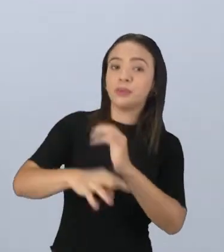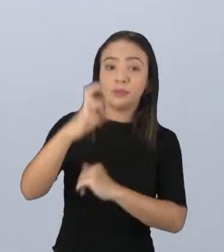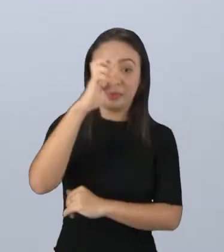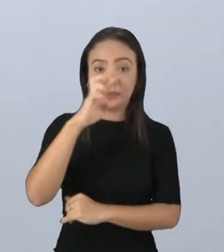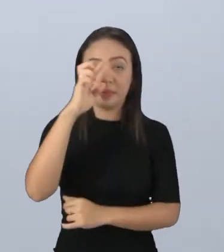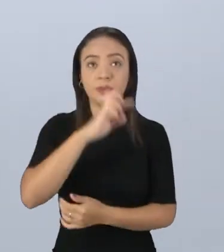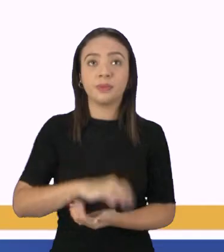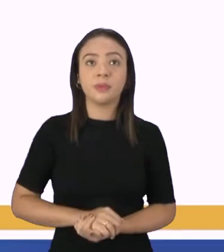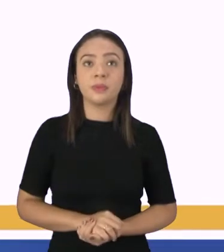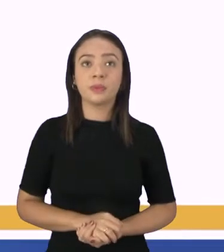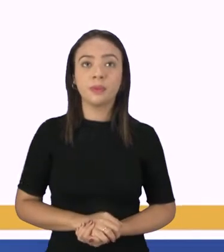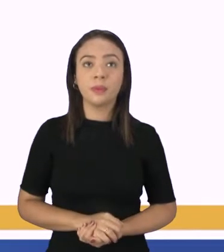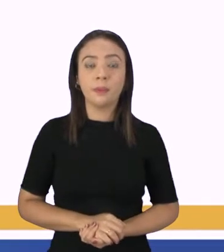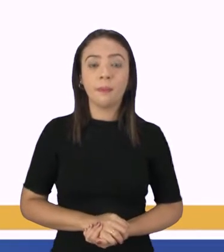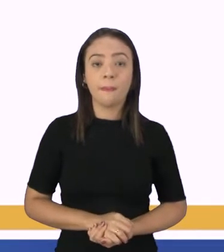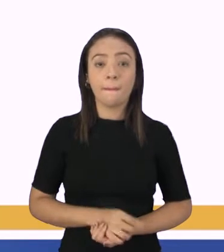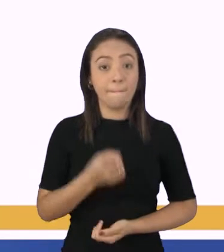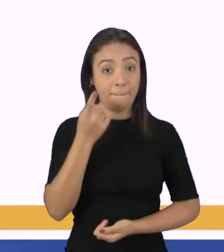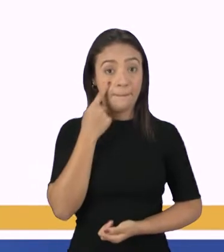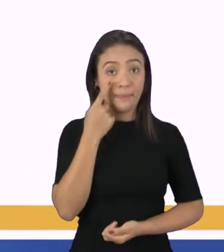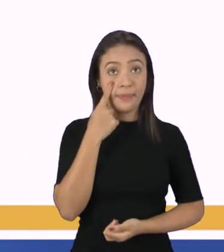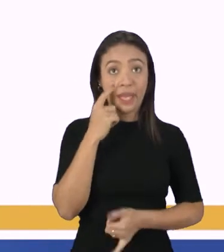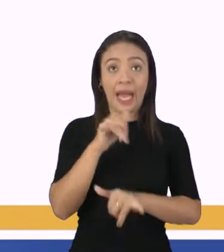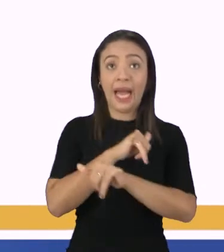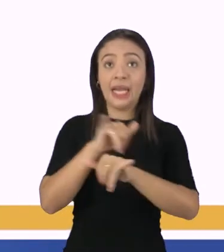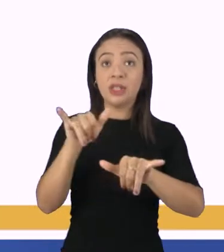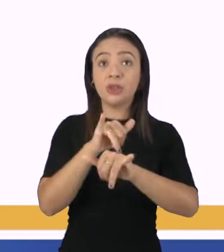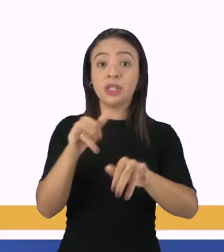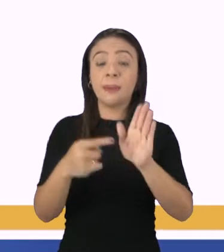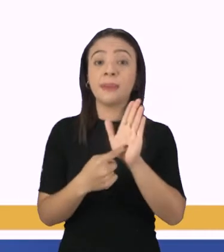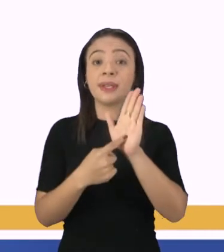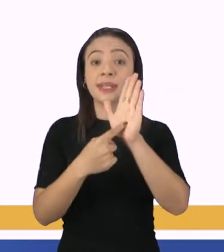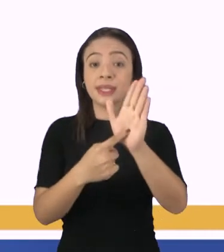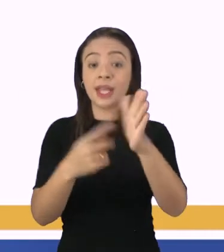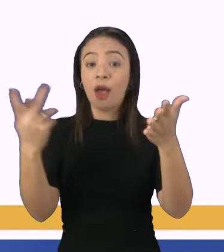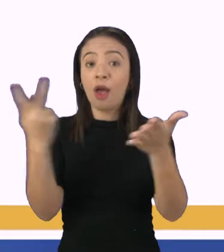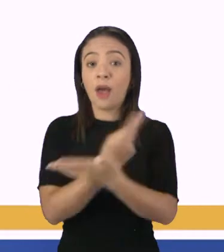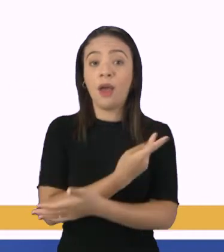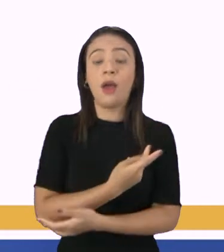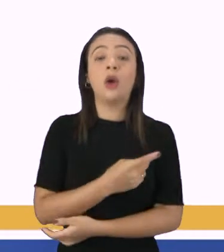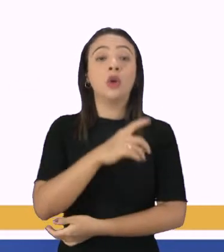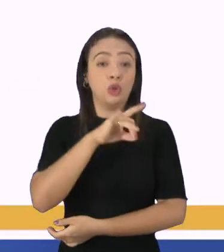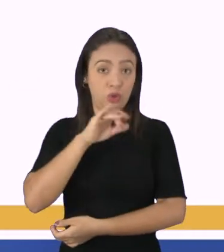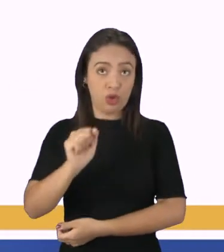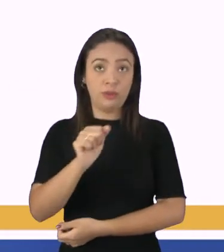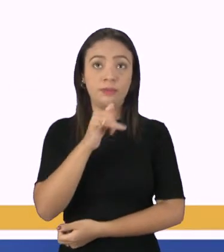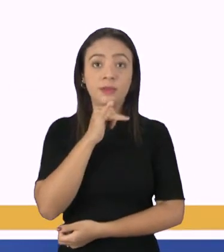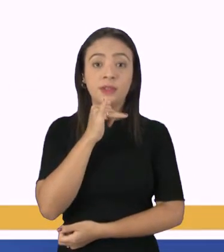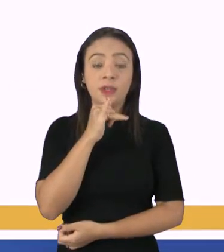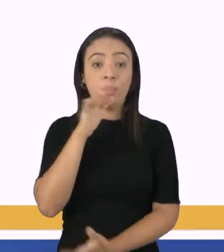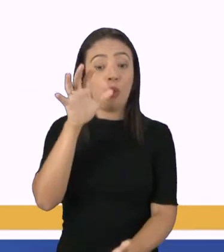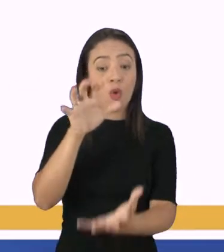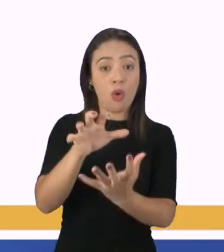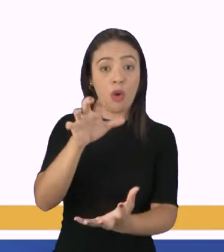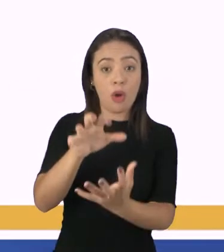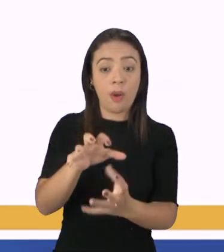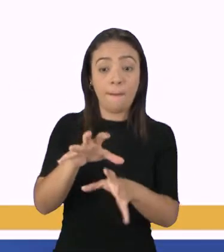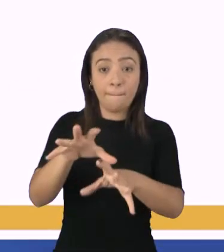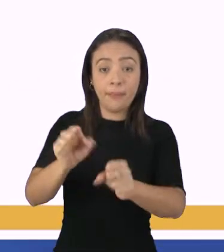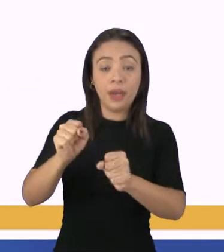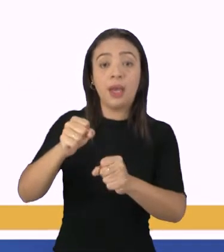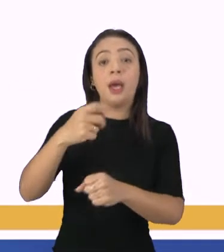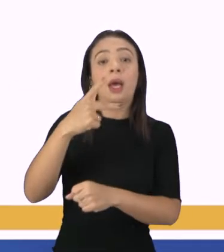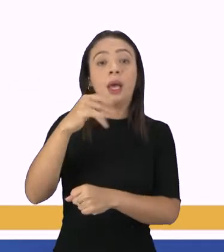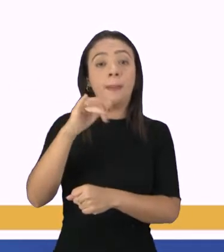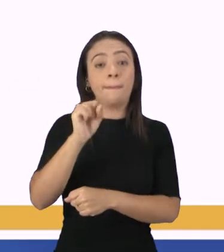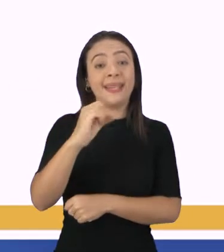Observe. Vemos que aqui a notícia informa fatos do dia. No caso, jacaré resgatado em